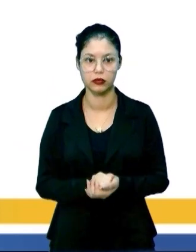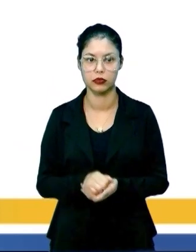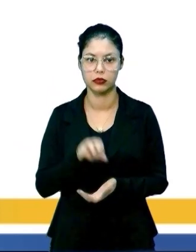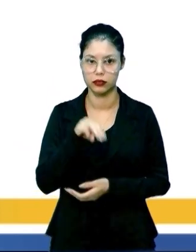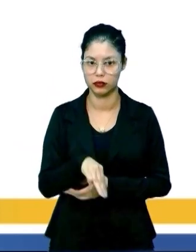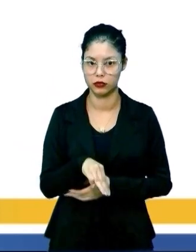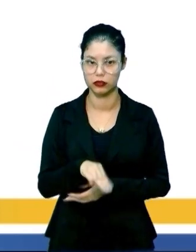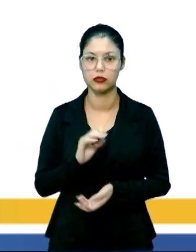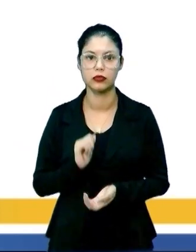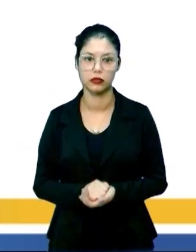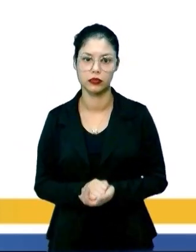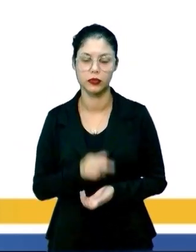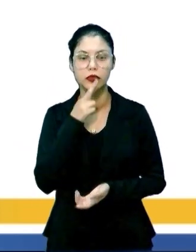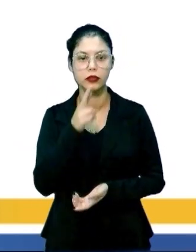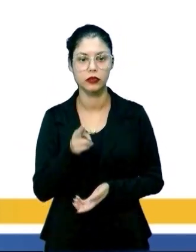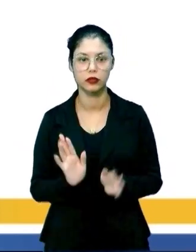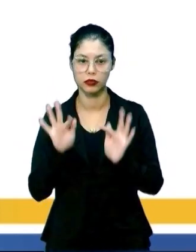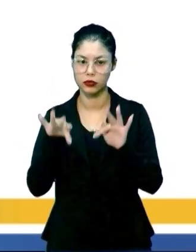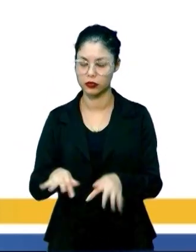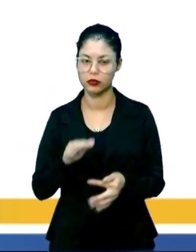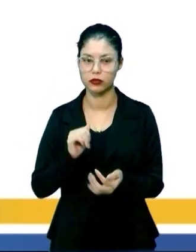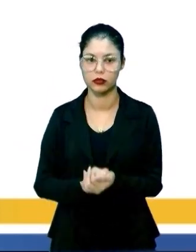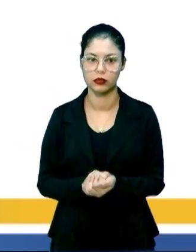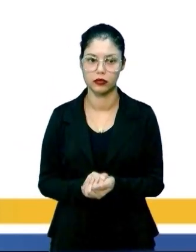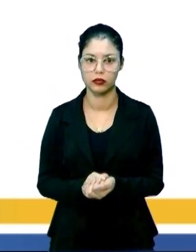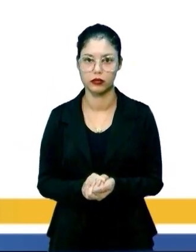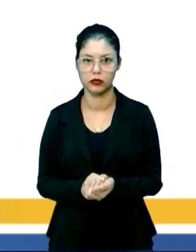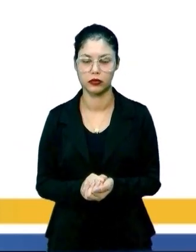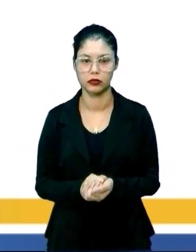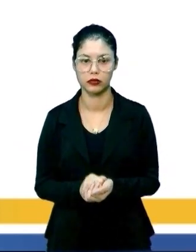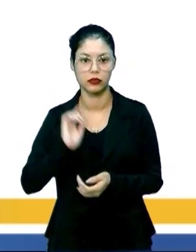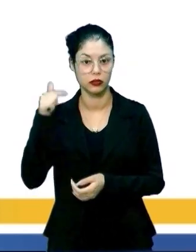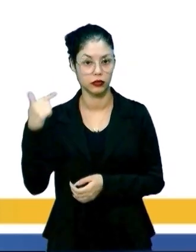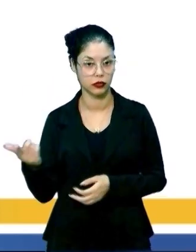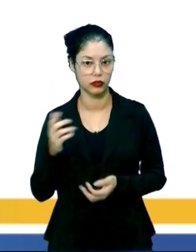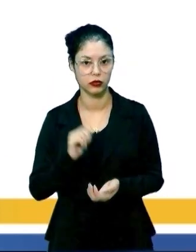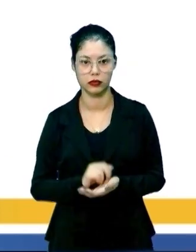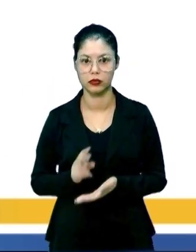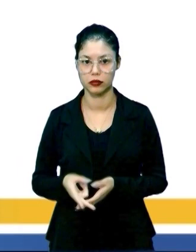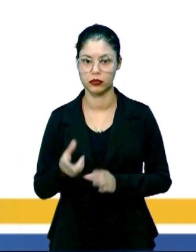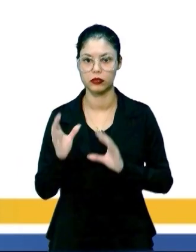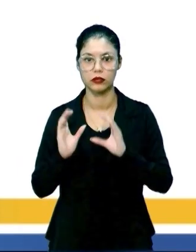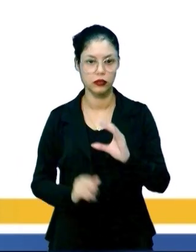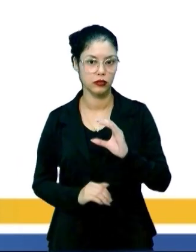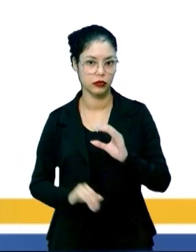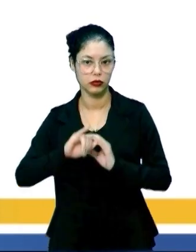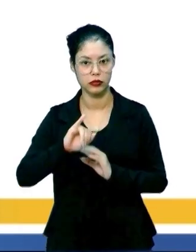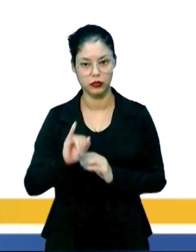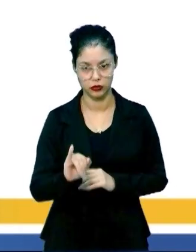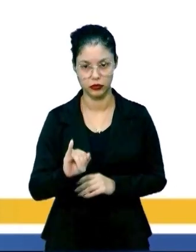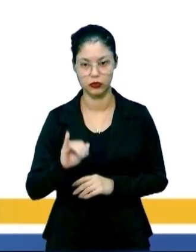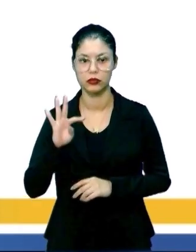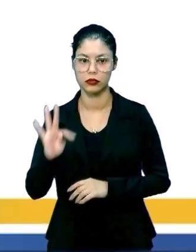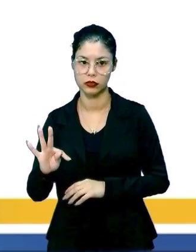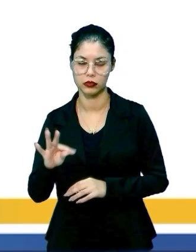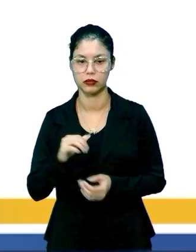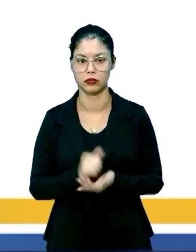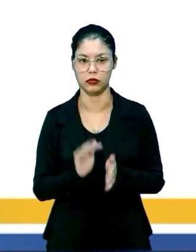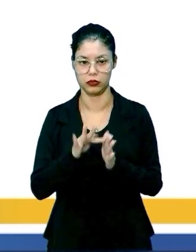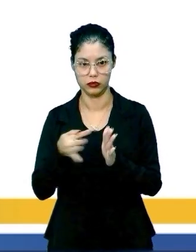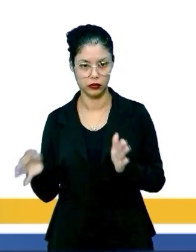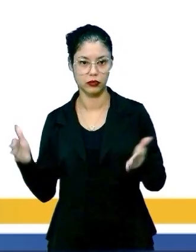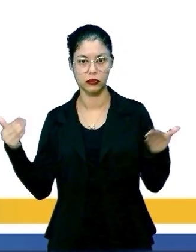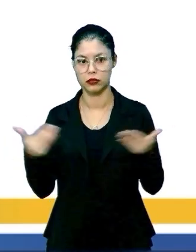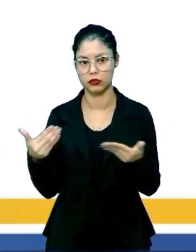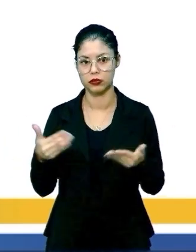O montante corresponde ao final. Os demais se mantêm: capital, taxa de juros e tempo.